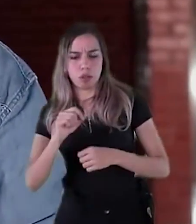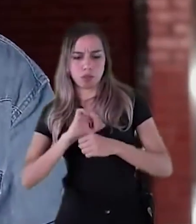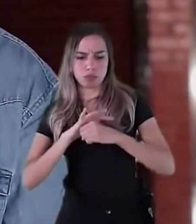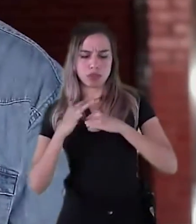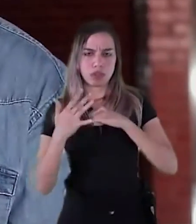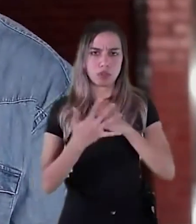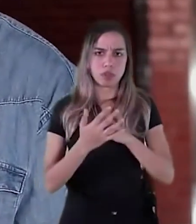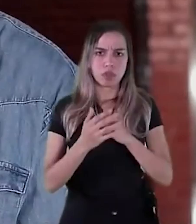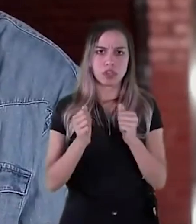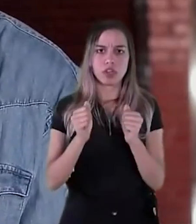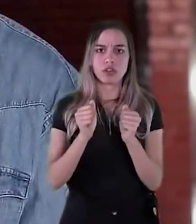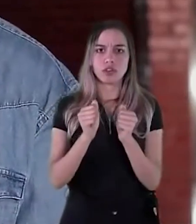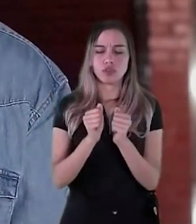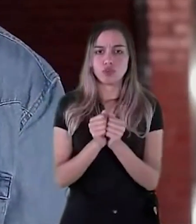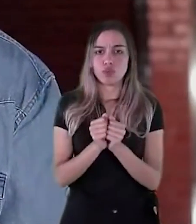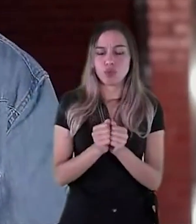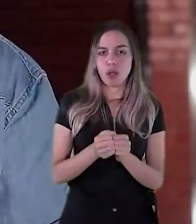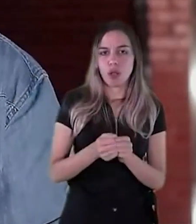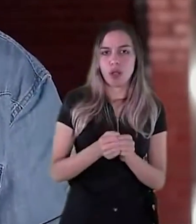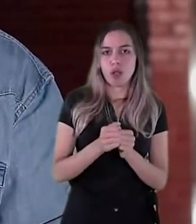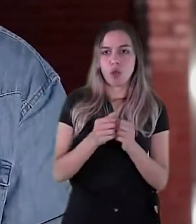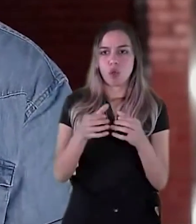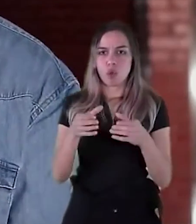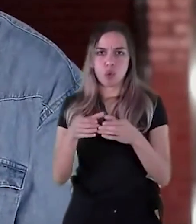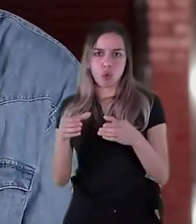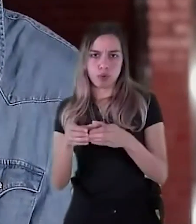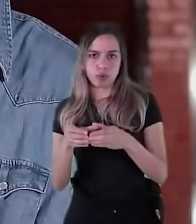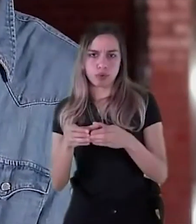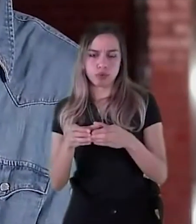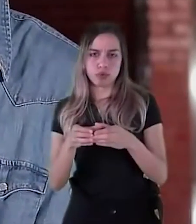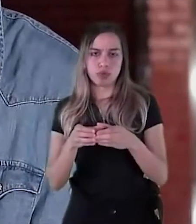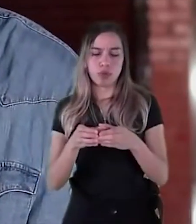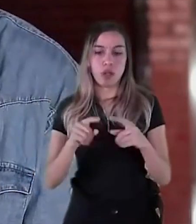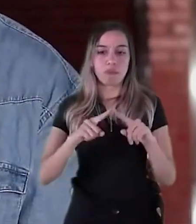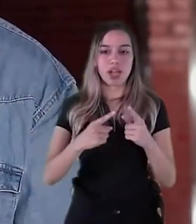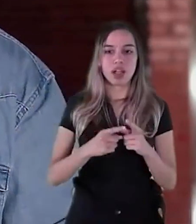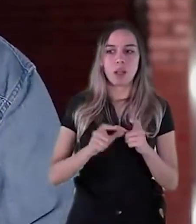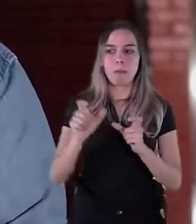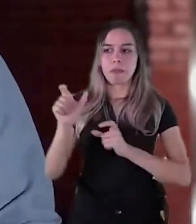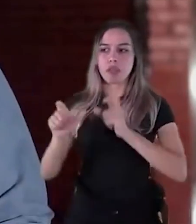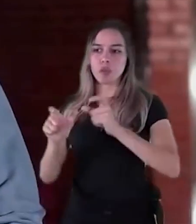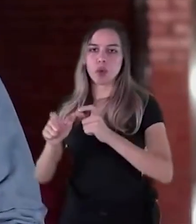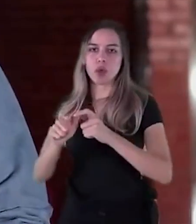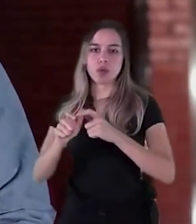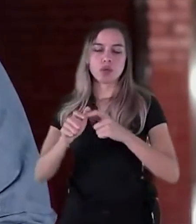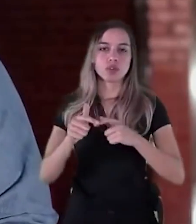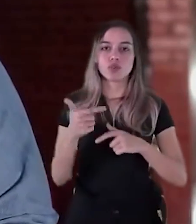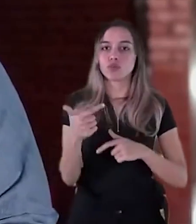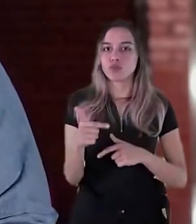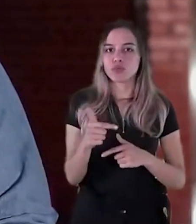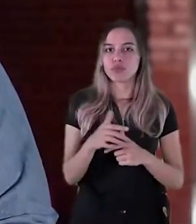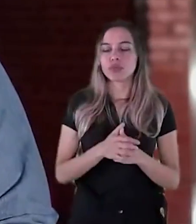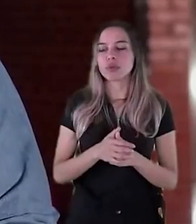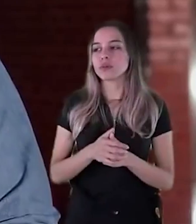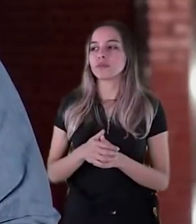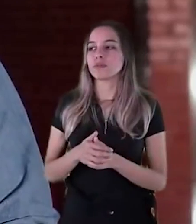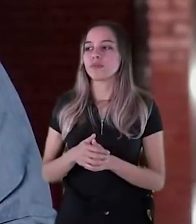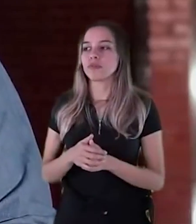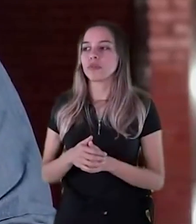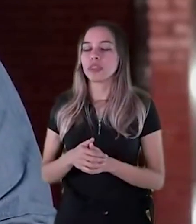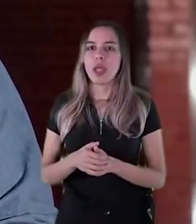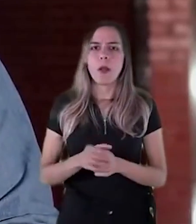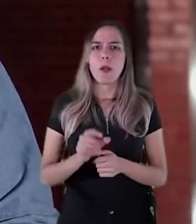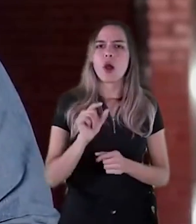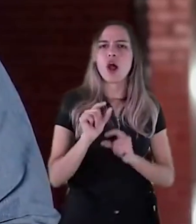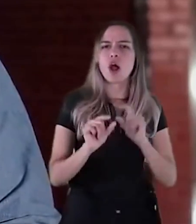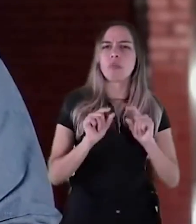minha equipe aqui, com uma plateia vazia, assim como os amigos, então o Marco Antônio, o Marcos da Fundação aqui, pouca gente